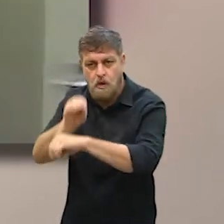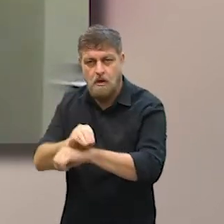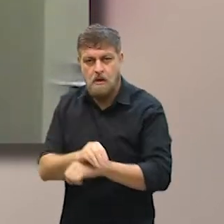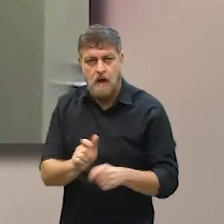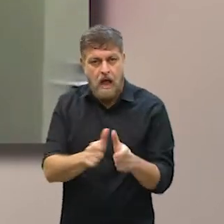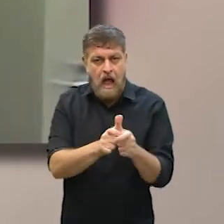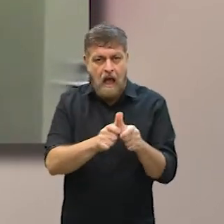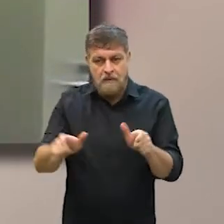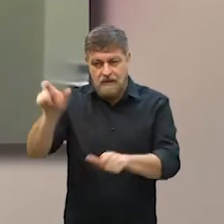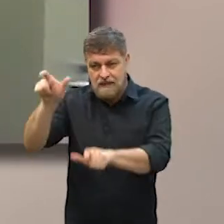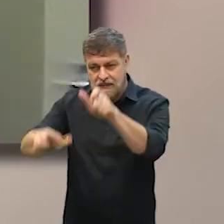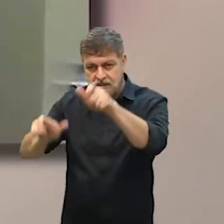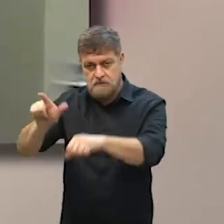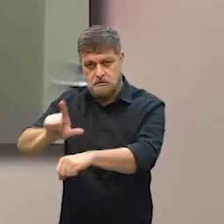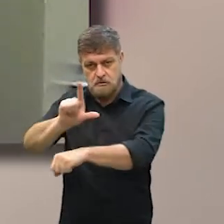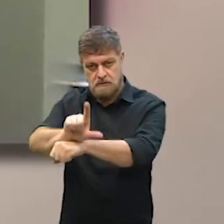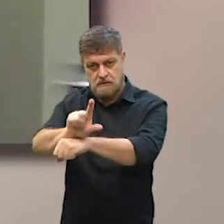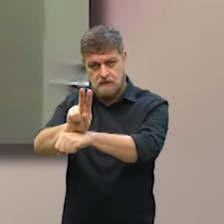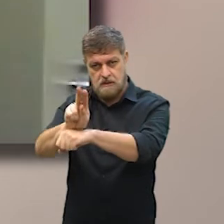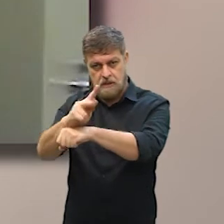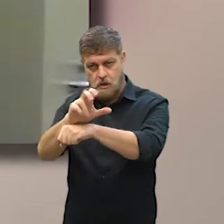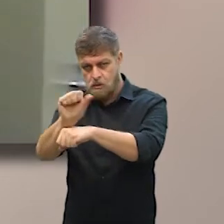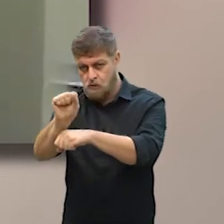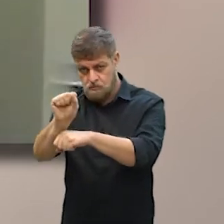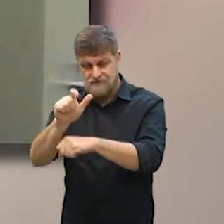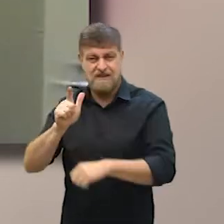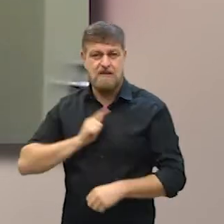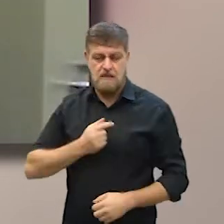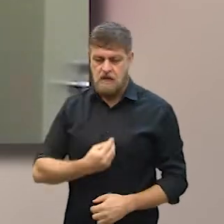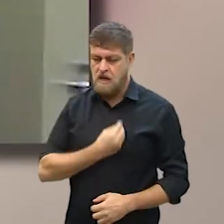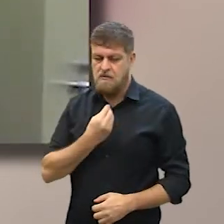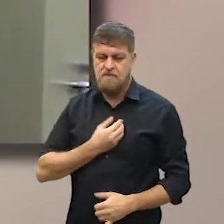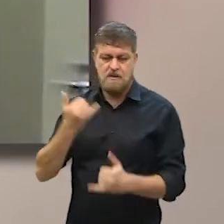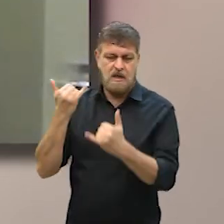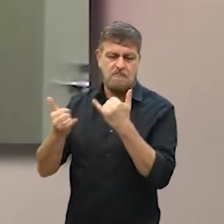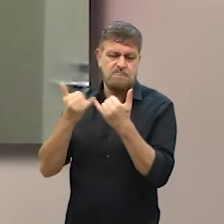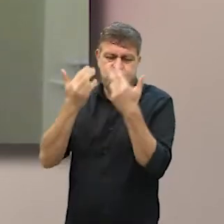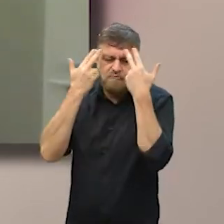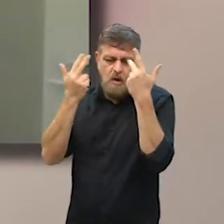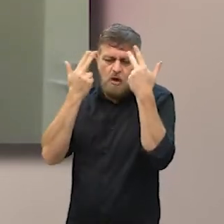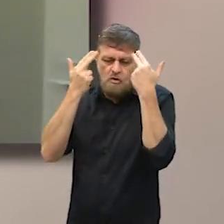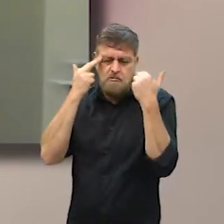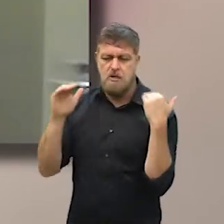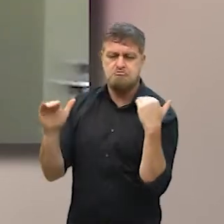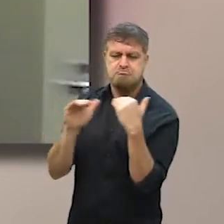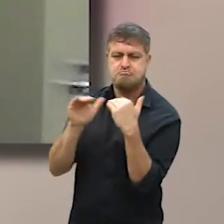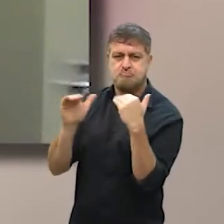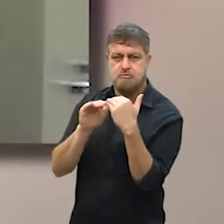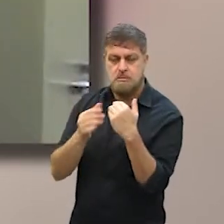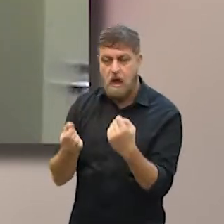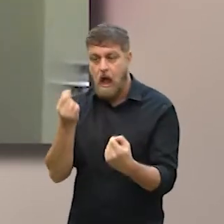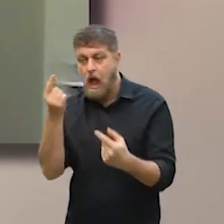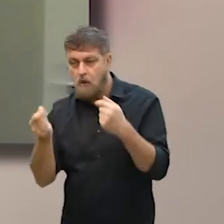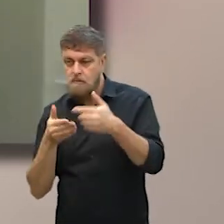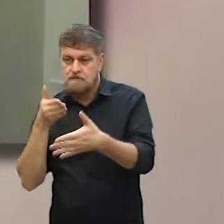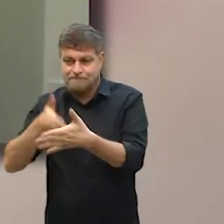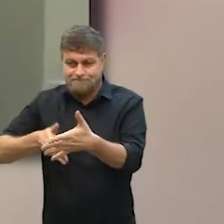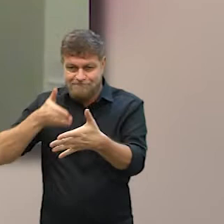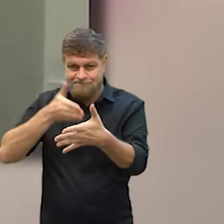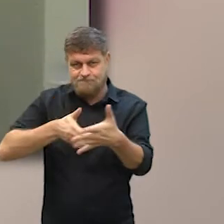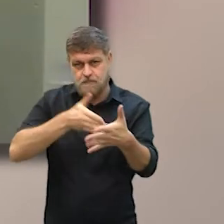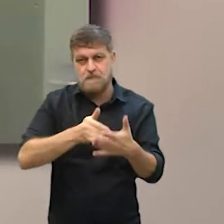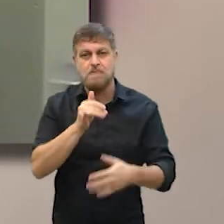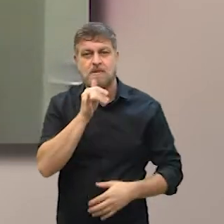hoje em dia a maior parte dos pacientes com lúpus tem uma vida bem próximo do normal há algumas